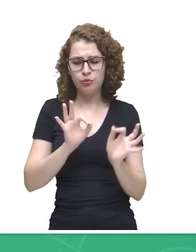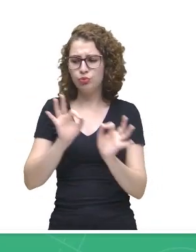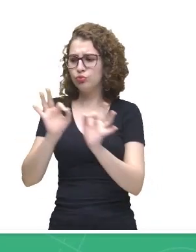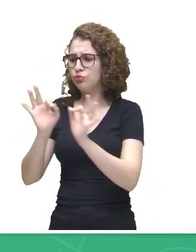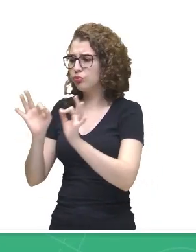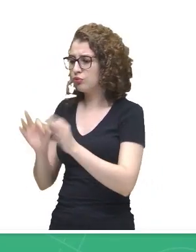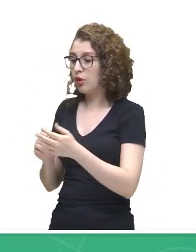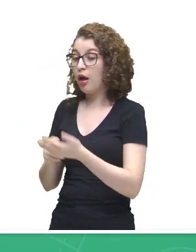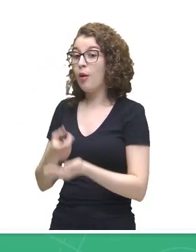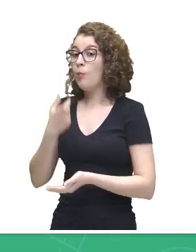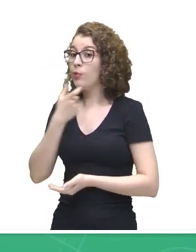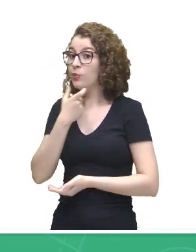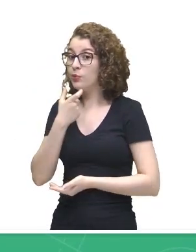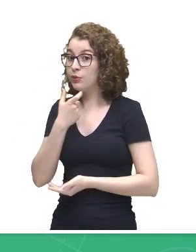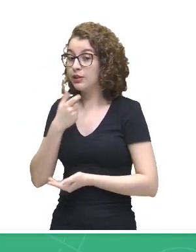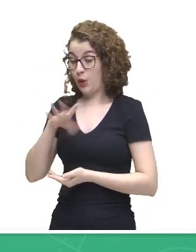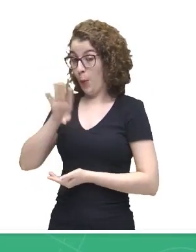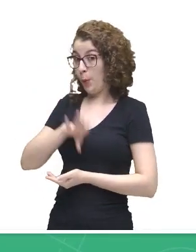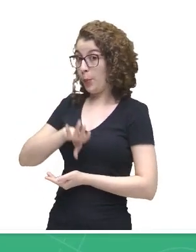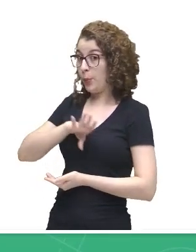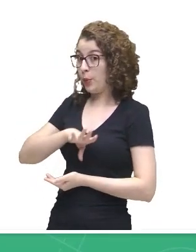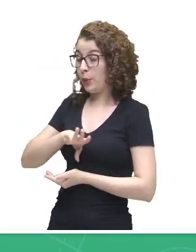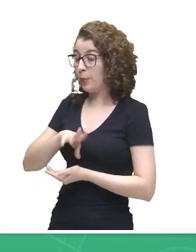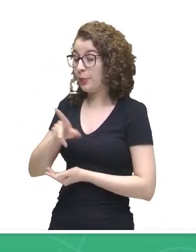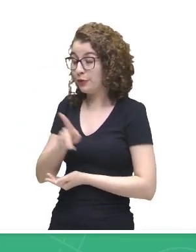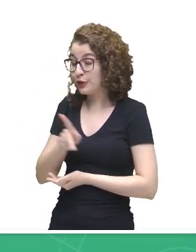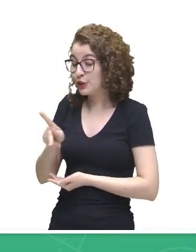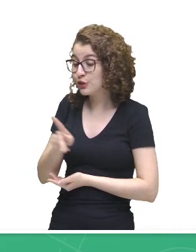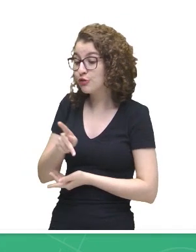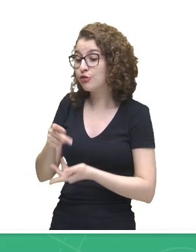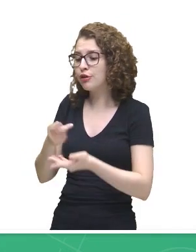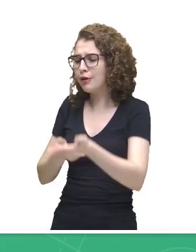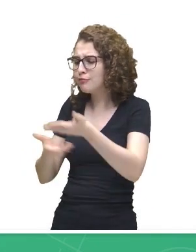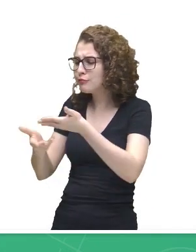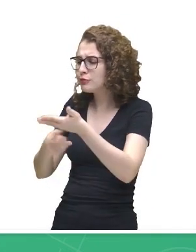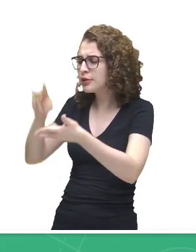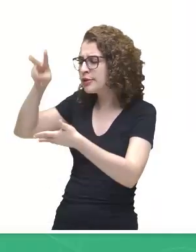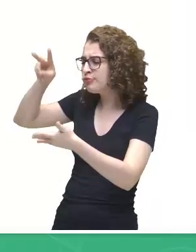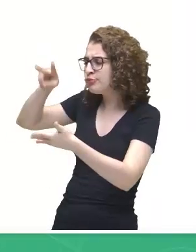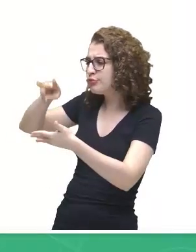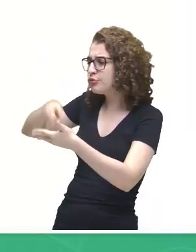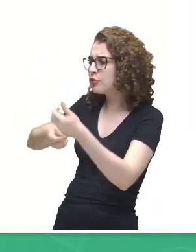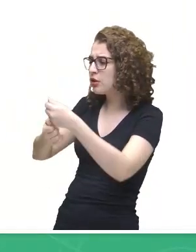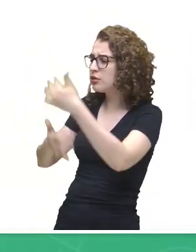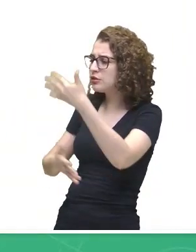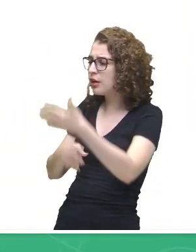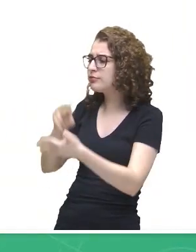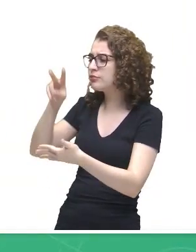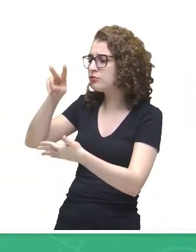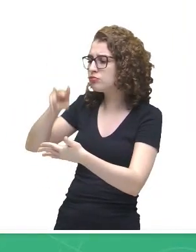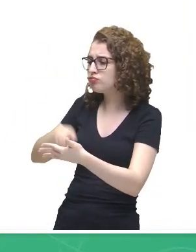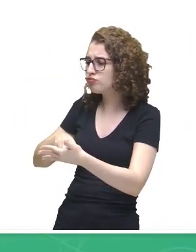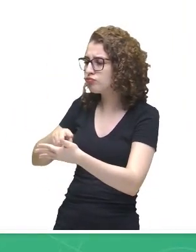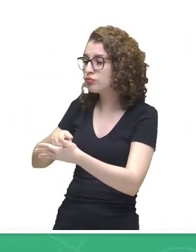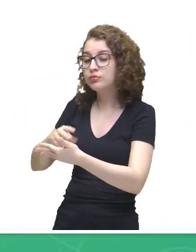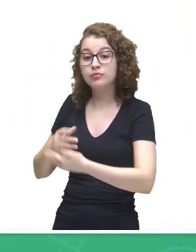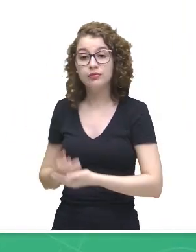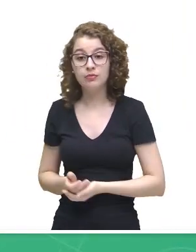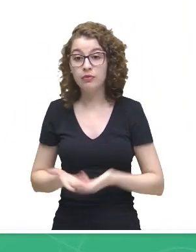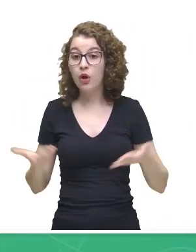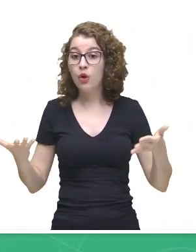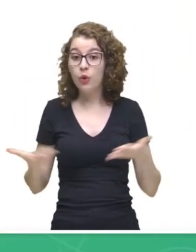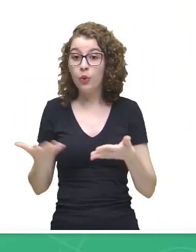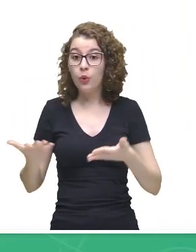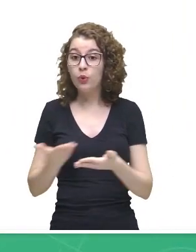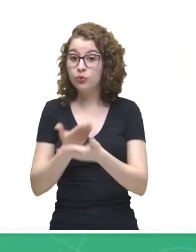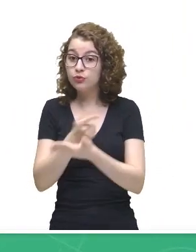professores de inglês, aí o que vocês estão respondendo. Então, na aula de hoje, vocês aprenderam a utilizar as